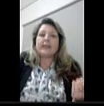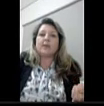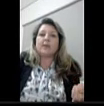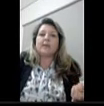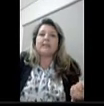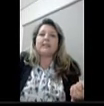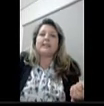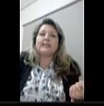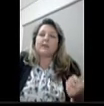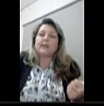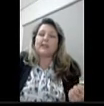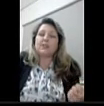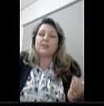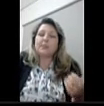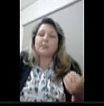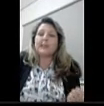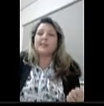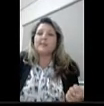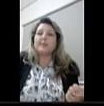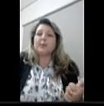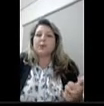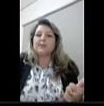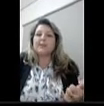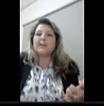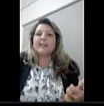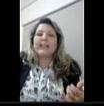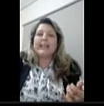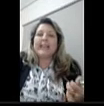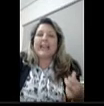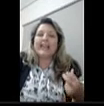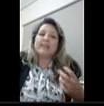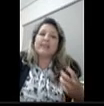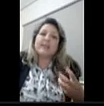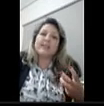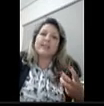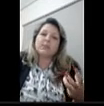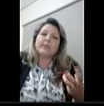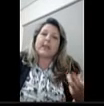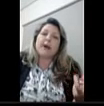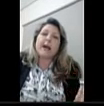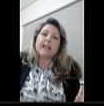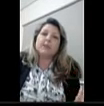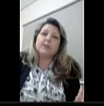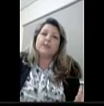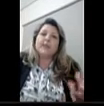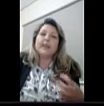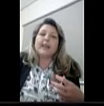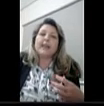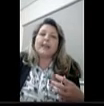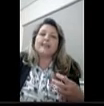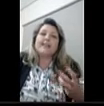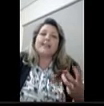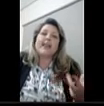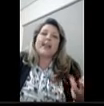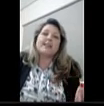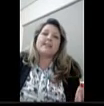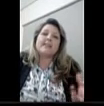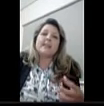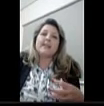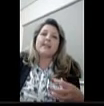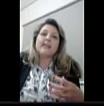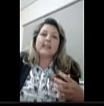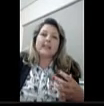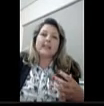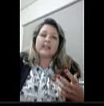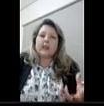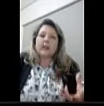-feira, uma criança, eu atendi, uma criança me trouxe, que ela estava fazendo um trabalho de ciências